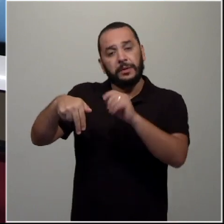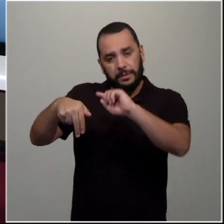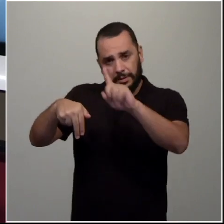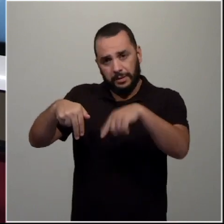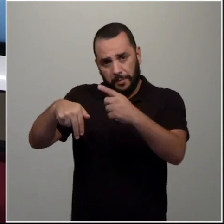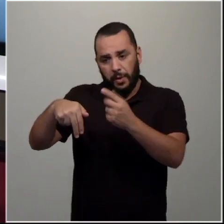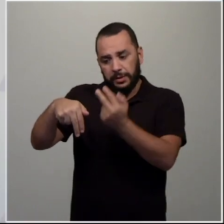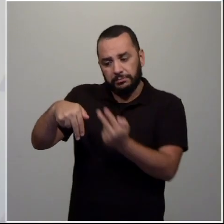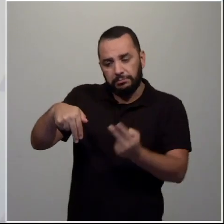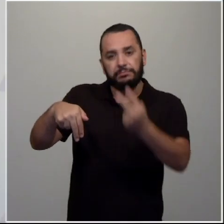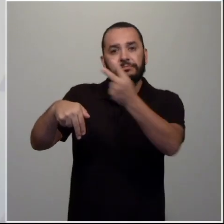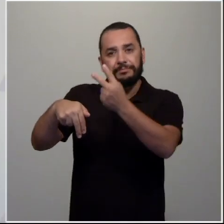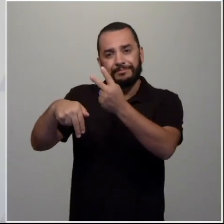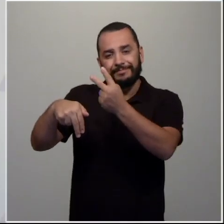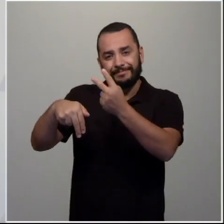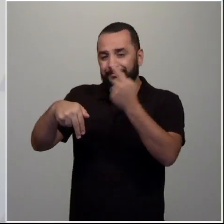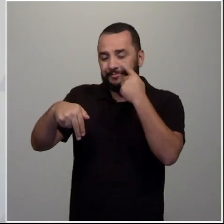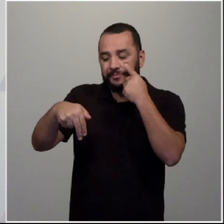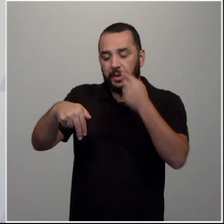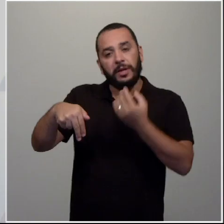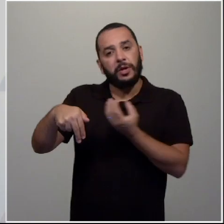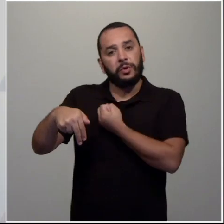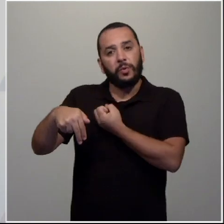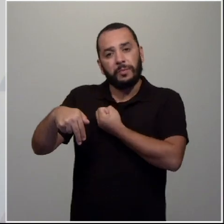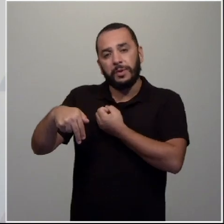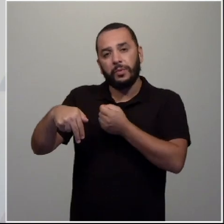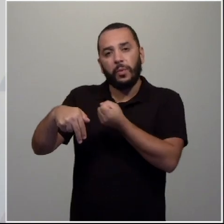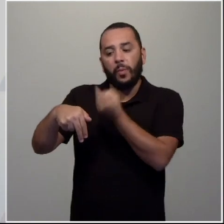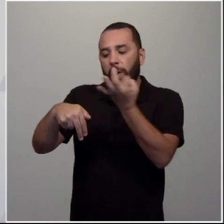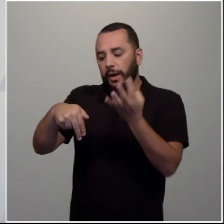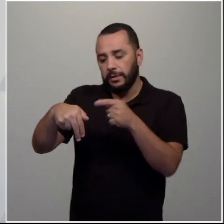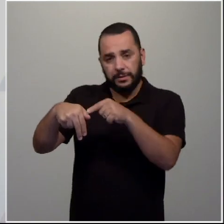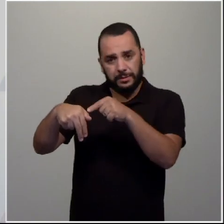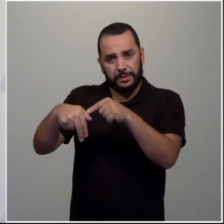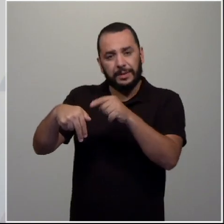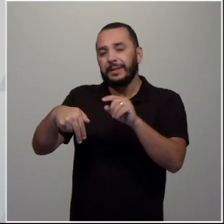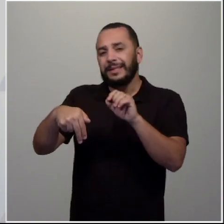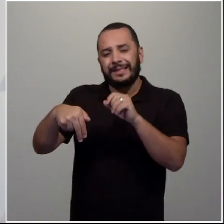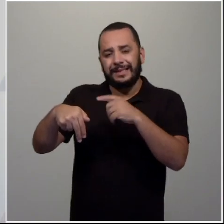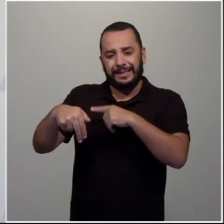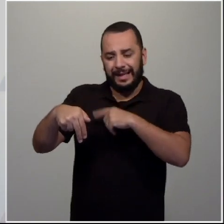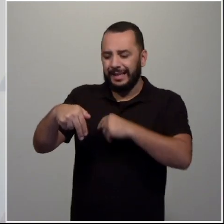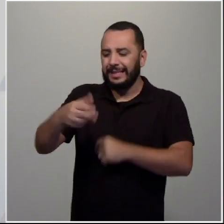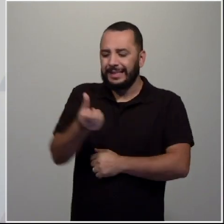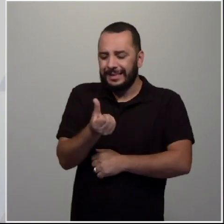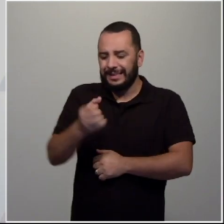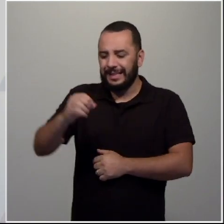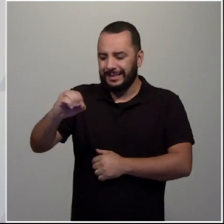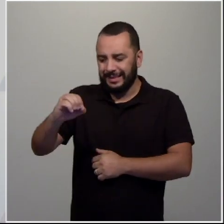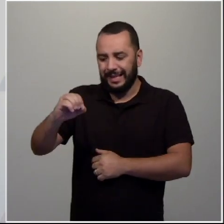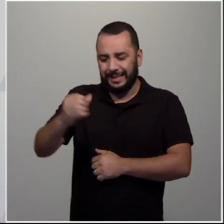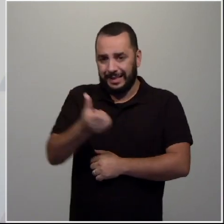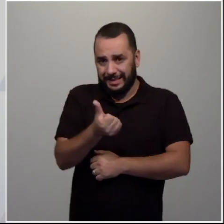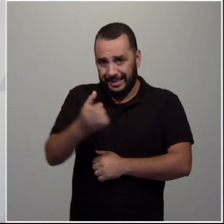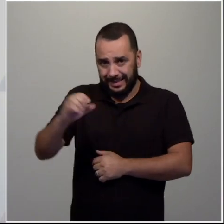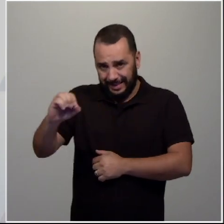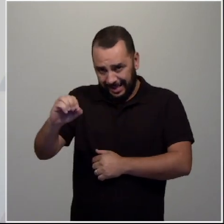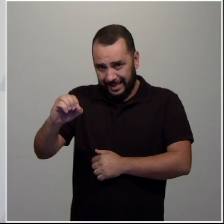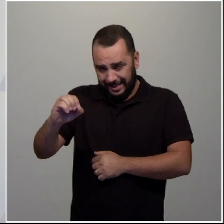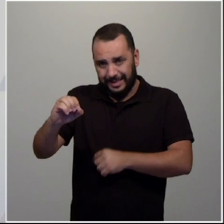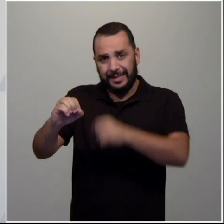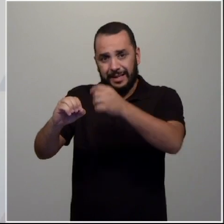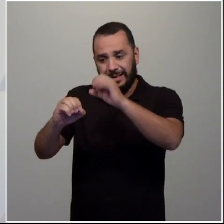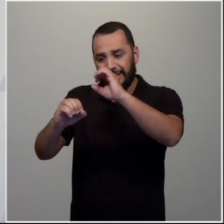resultado desse número então aqui a gente no caso desse número a gente elevou a potência 60 elevado a 0 porque a gente está ali na primeira